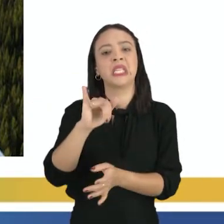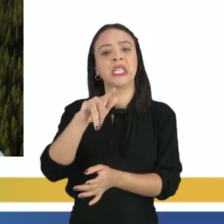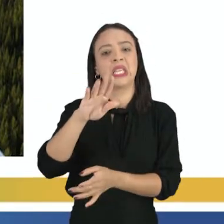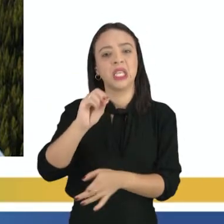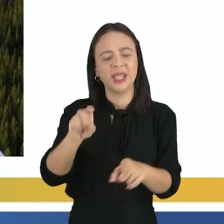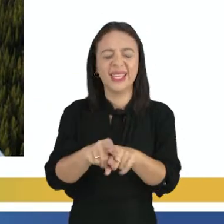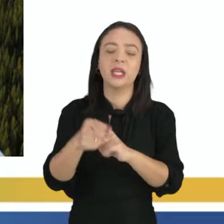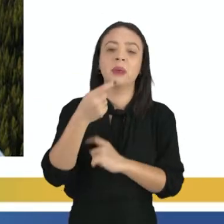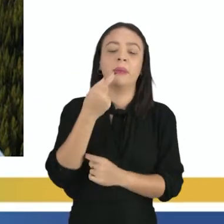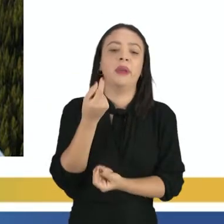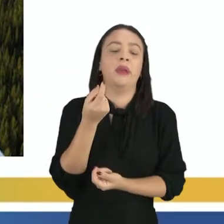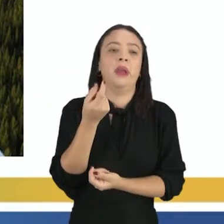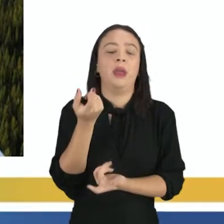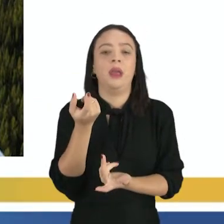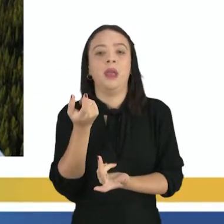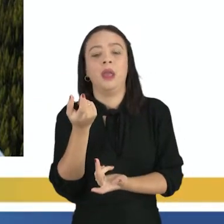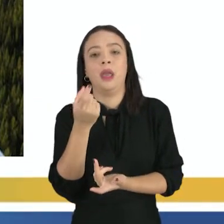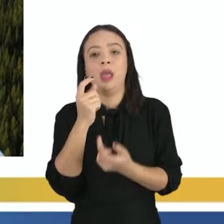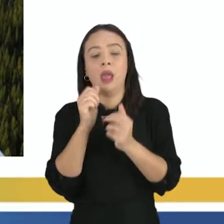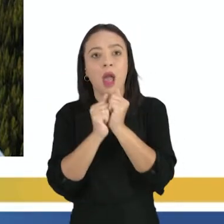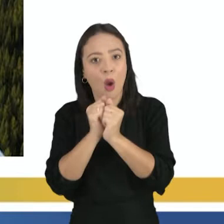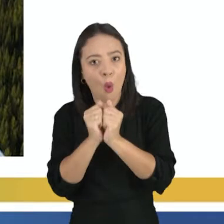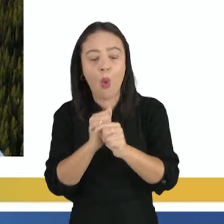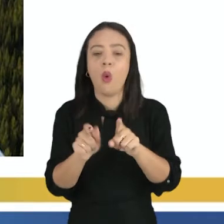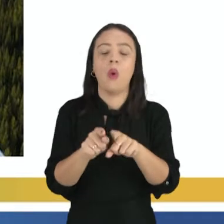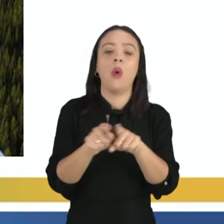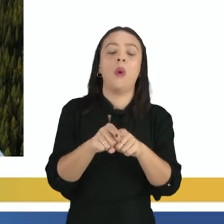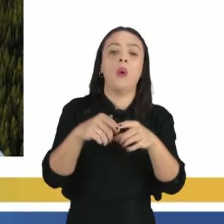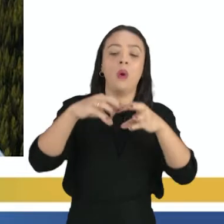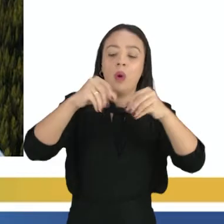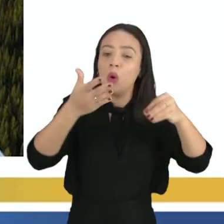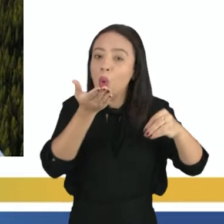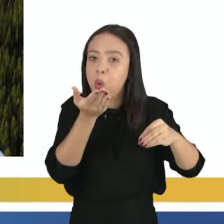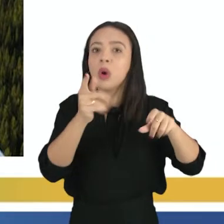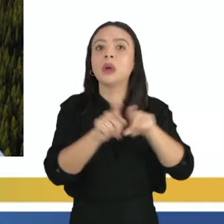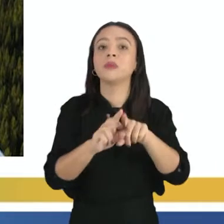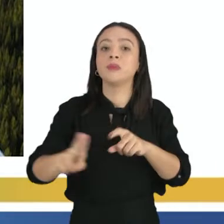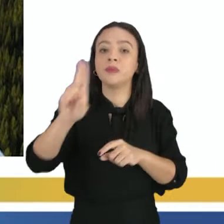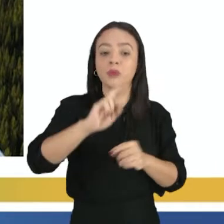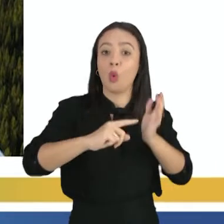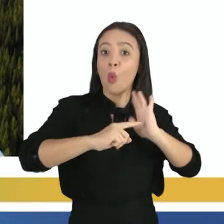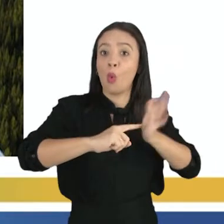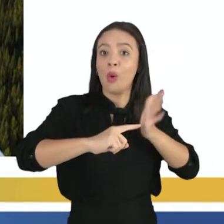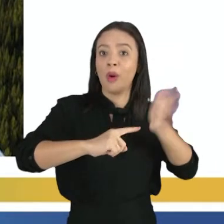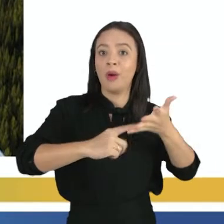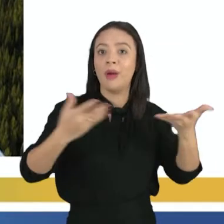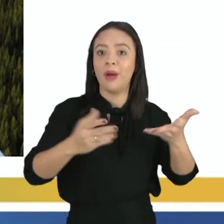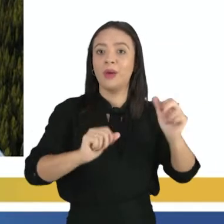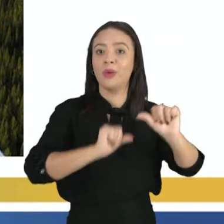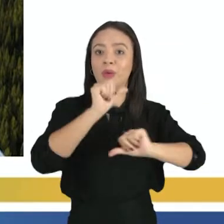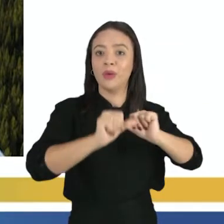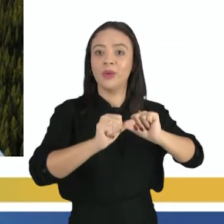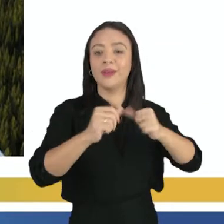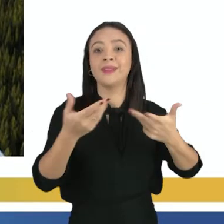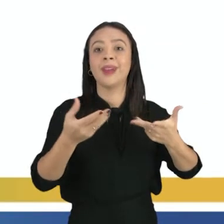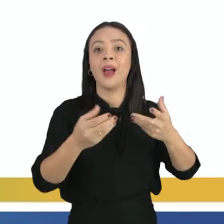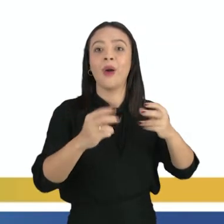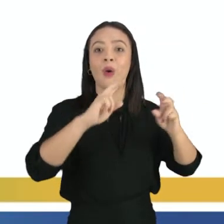arroz, farinha, né? E aí depois instalou-se um gerador, né? E aí virou um